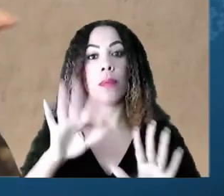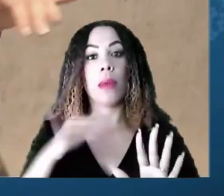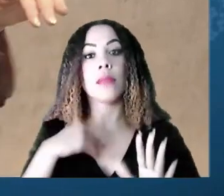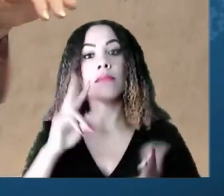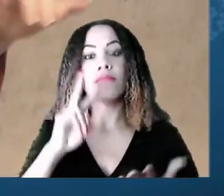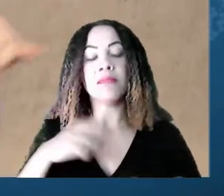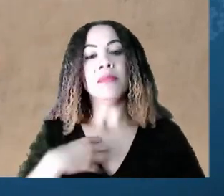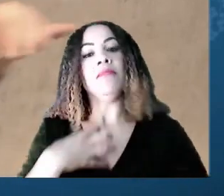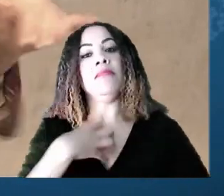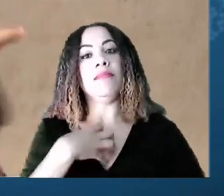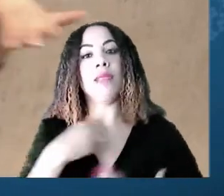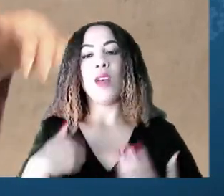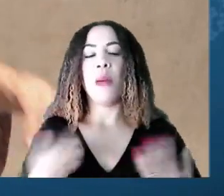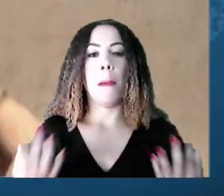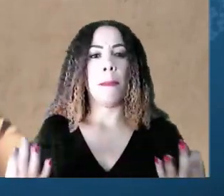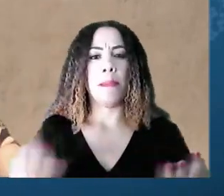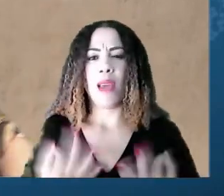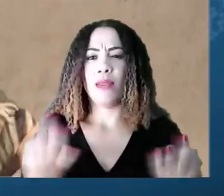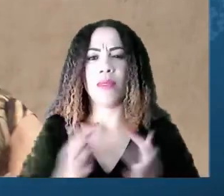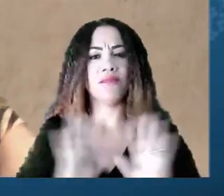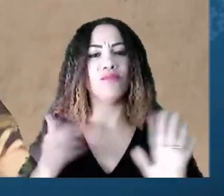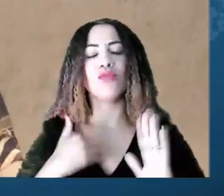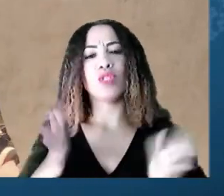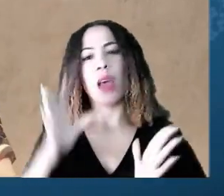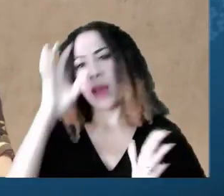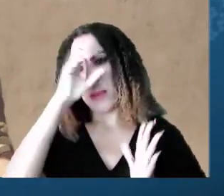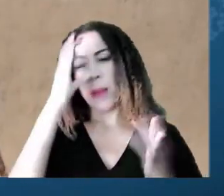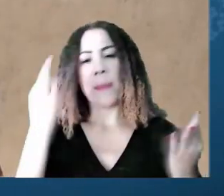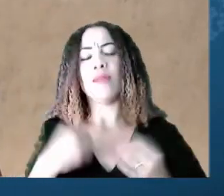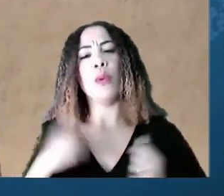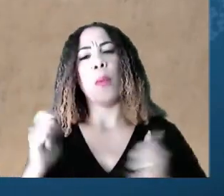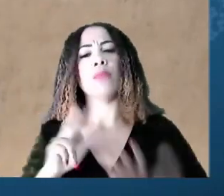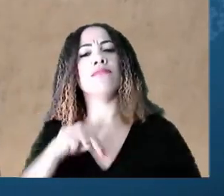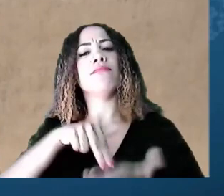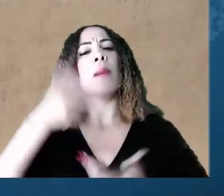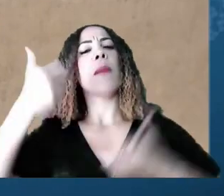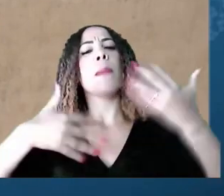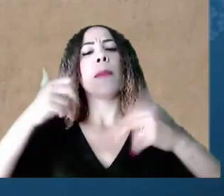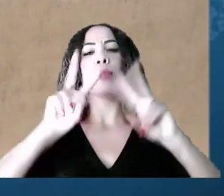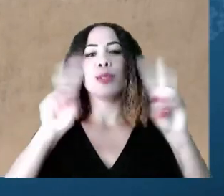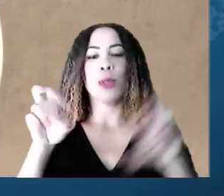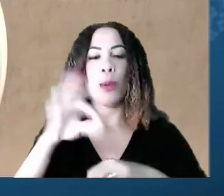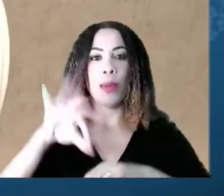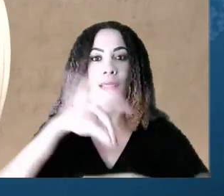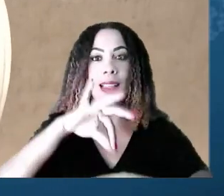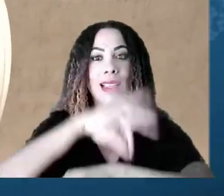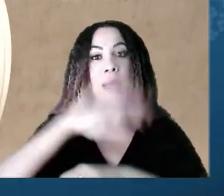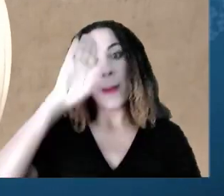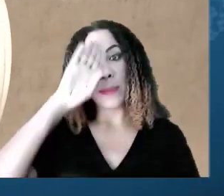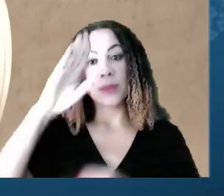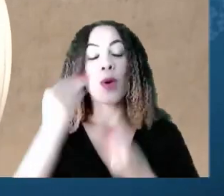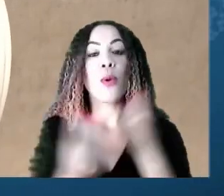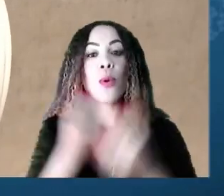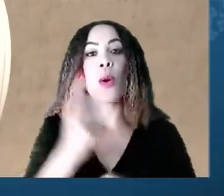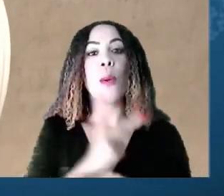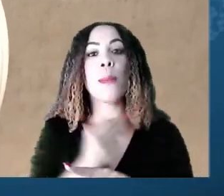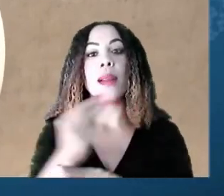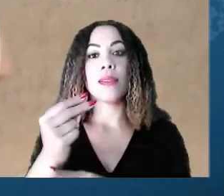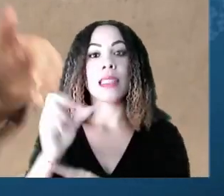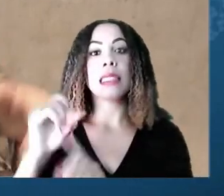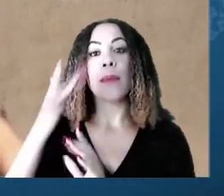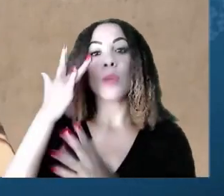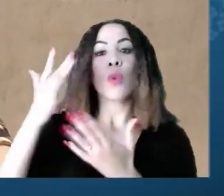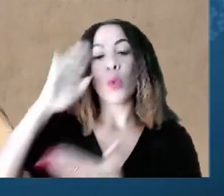sentindo perfeitamente capaz de falar sobre dengue, sobretudo quando for para enfrentar algum negacionista, né, que é a